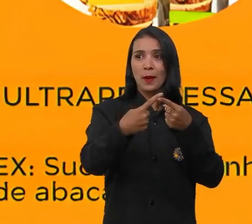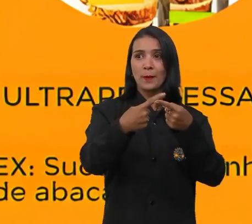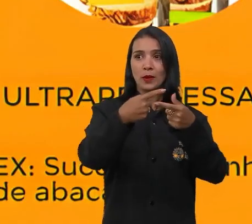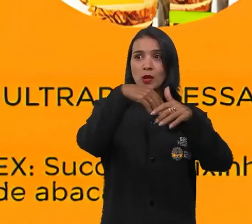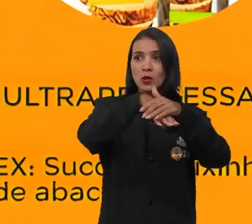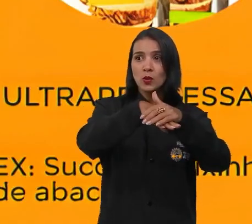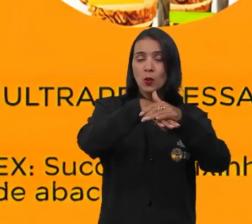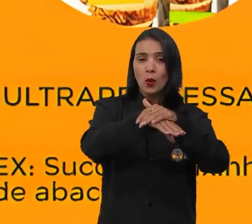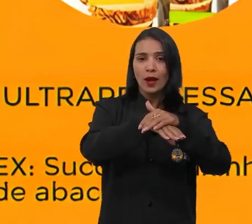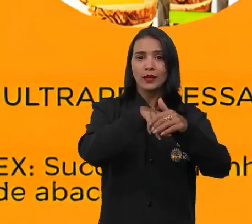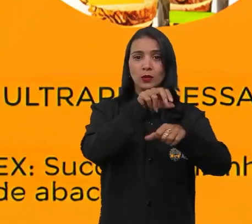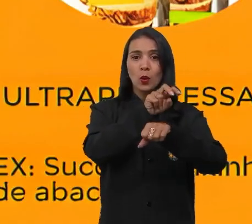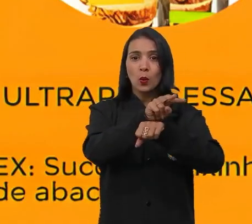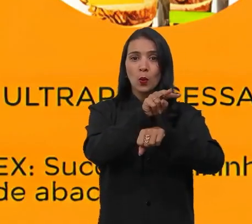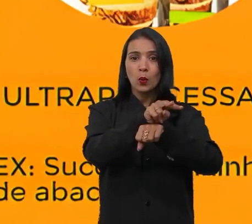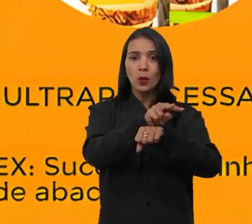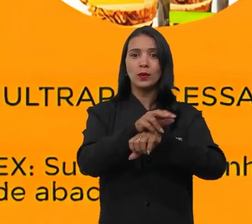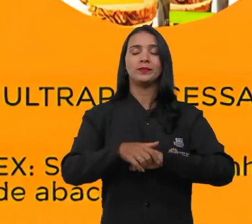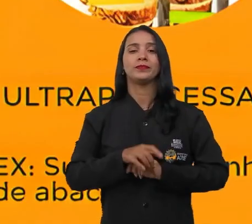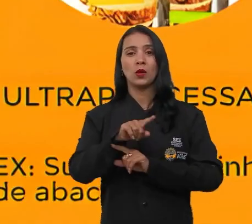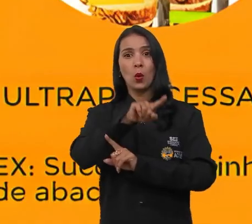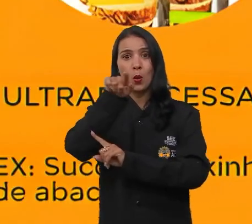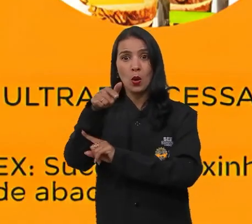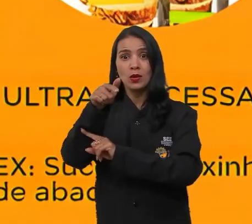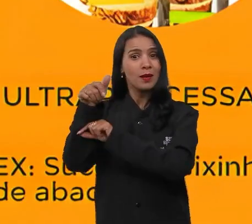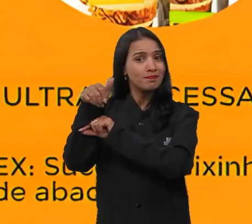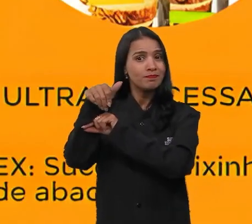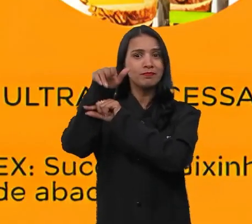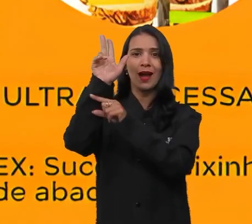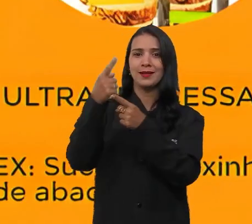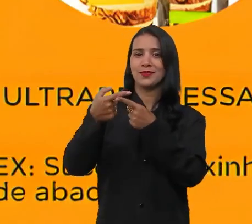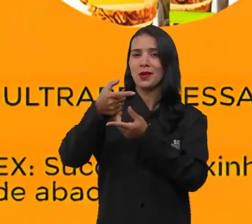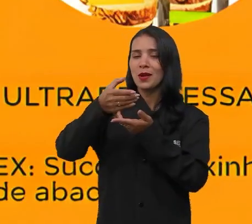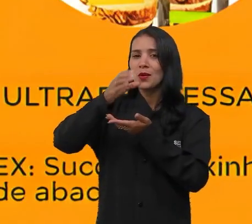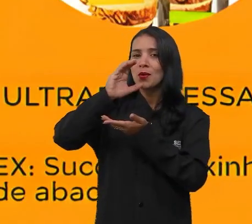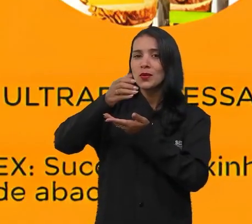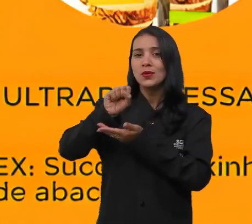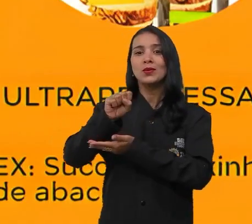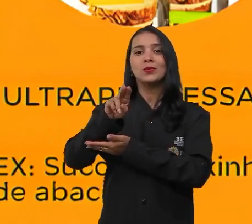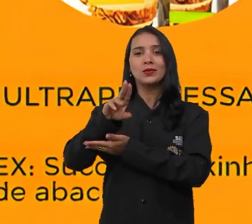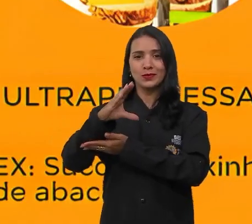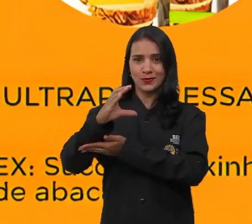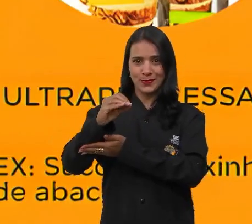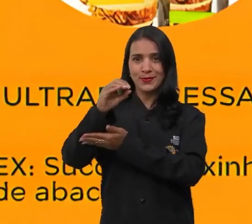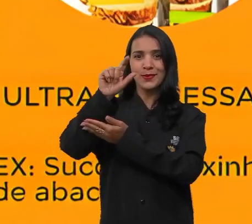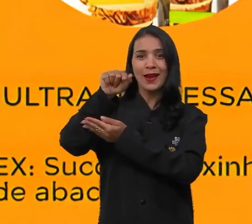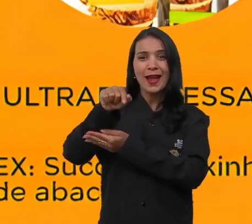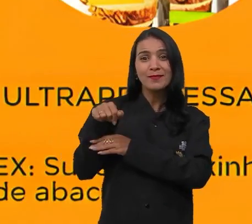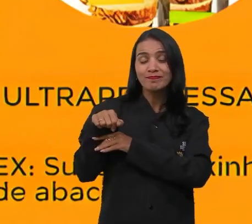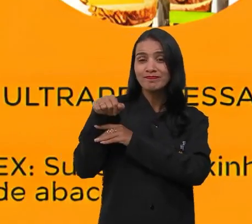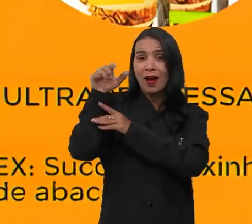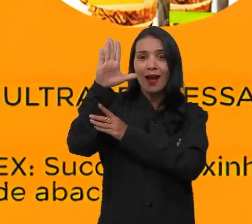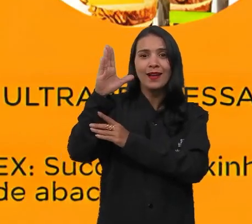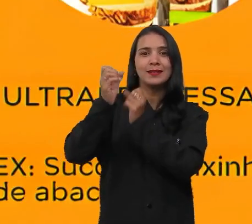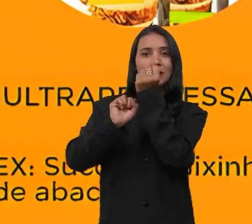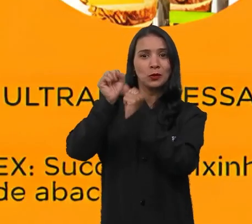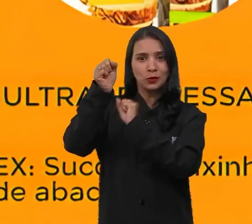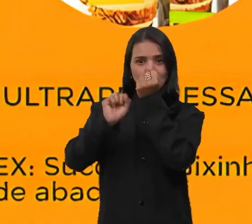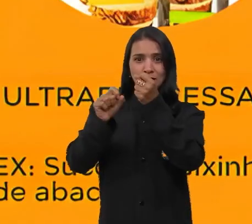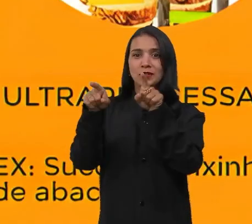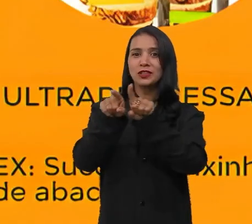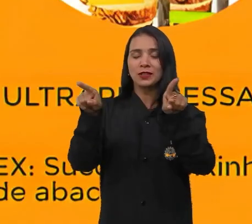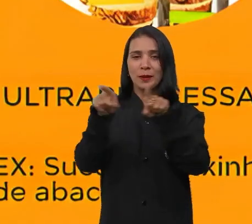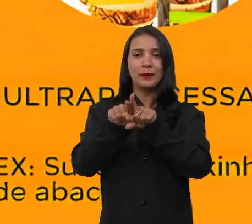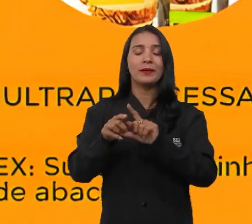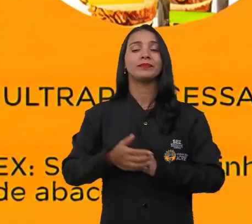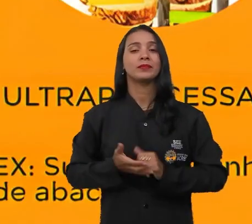do abacaxi, ele já é um ultraprocessado. Né? Então, a gente vai entender hoje, nessa aula, também a